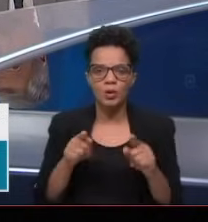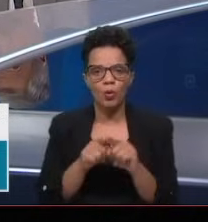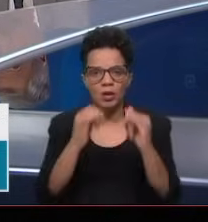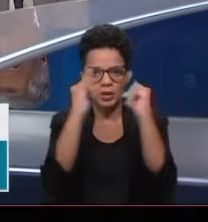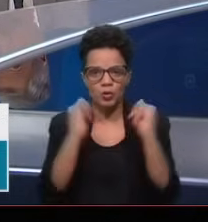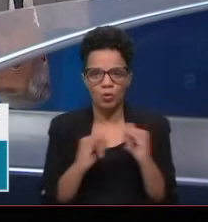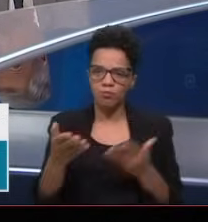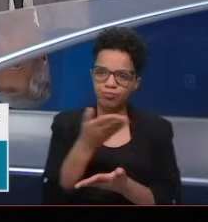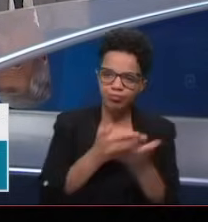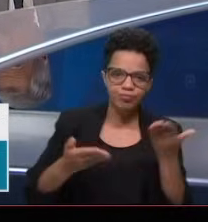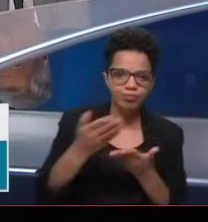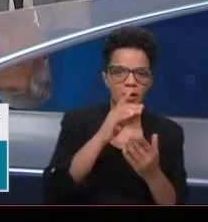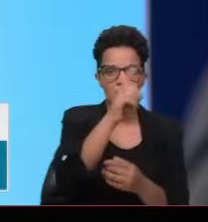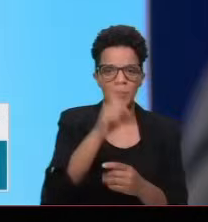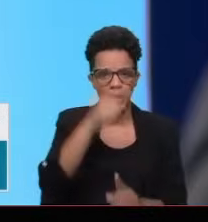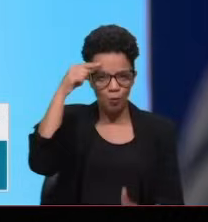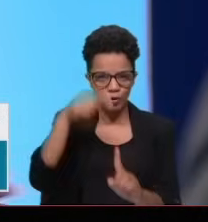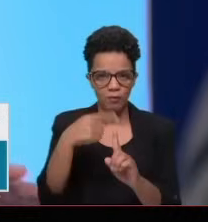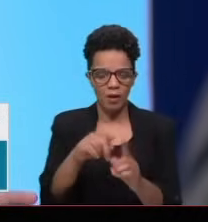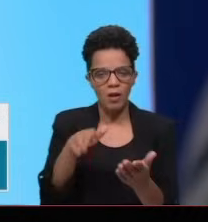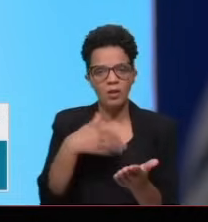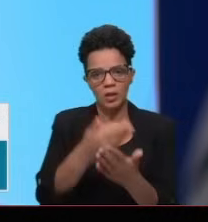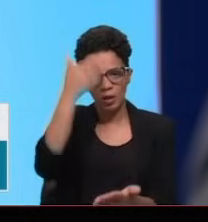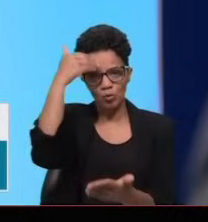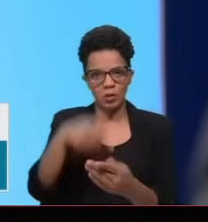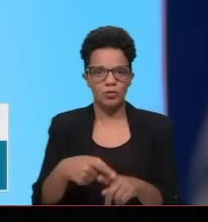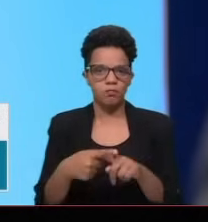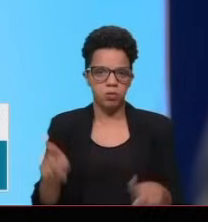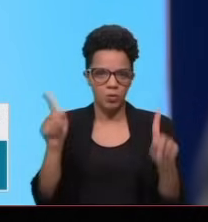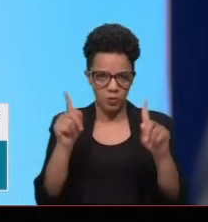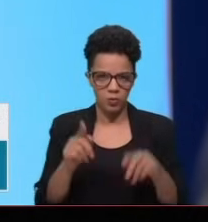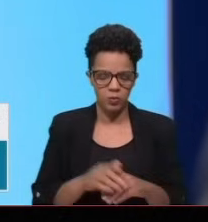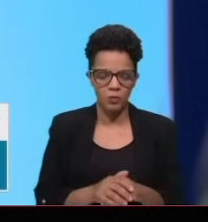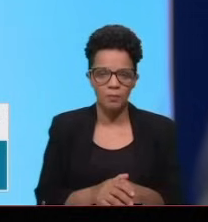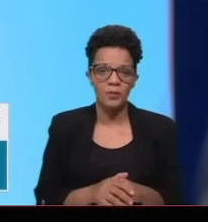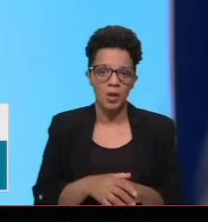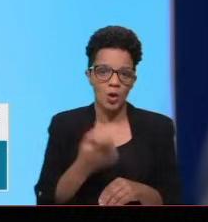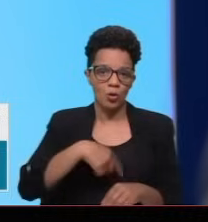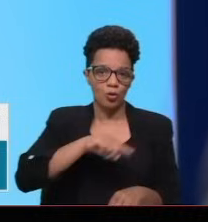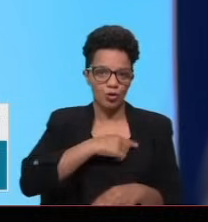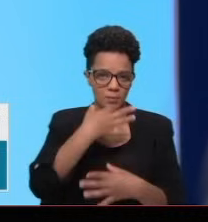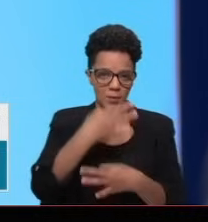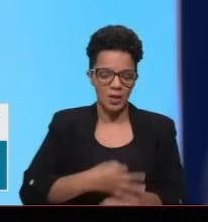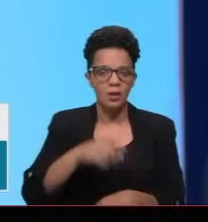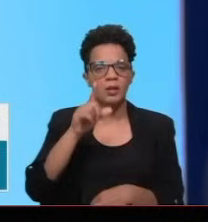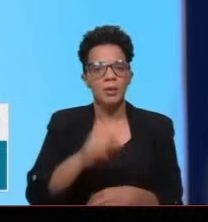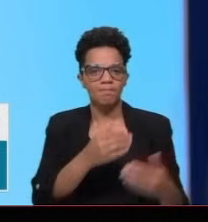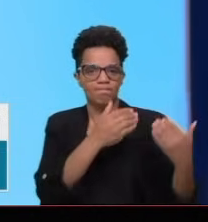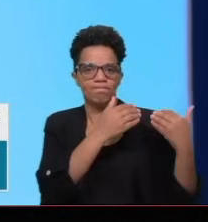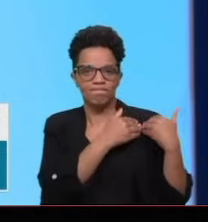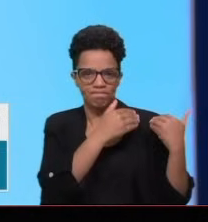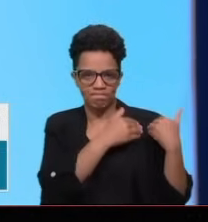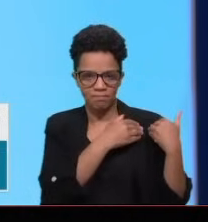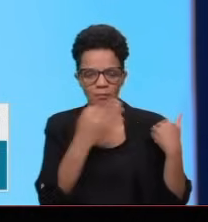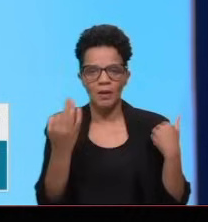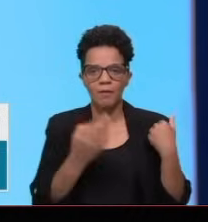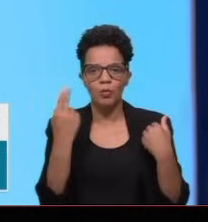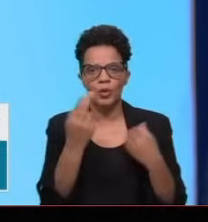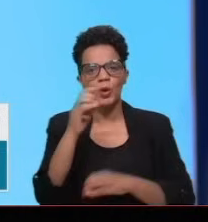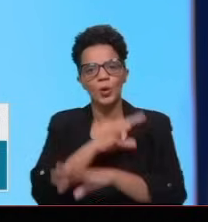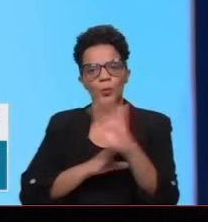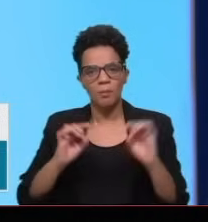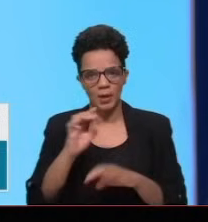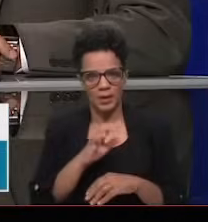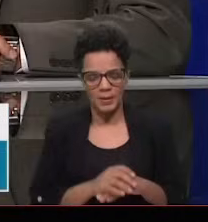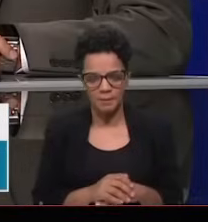para a paz conseguiria resultados diferentes de outros interlocutores essa é a nossa convicção e é é a responsabilidade aliás da União Europeia